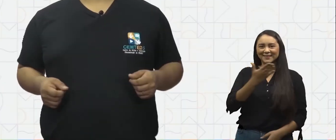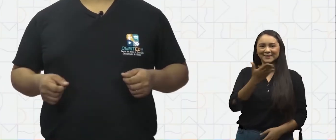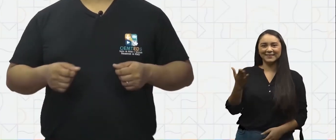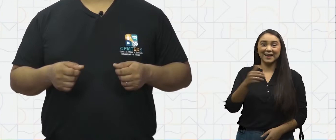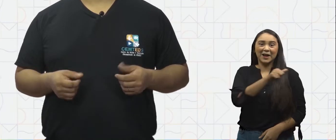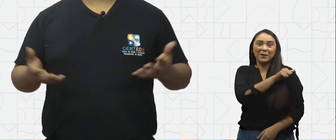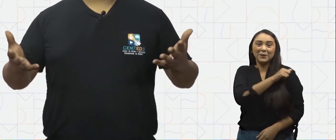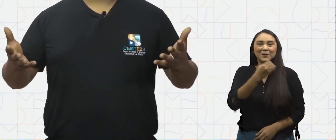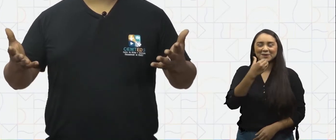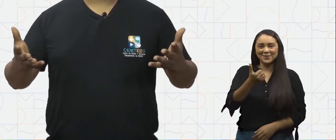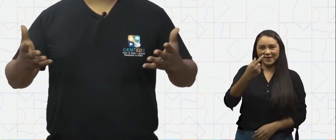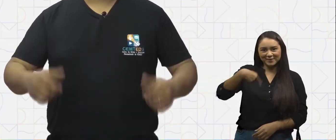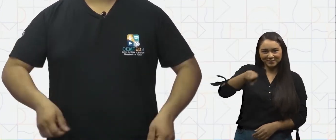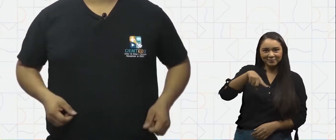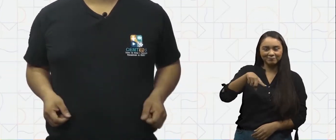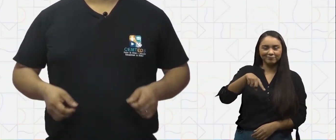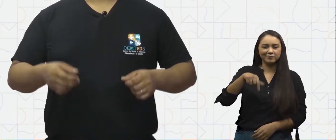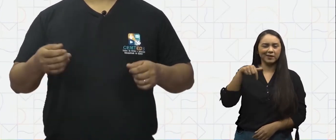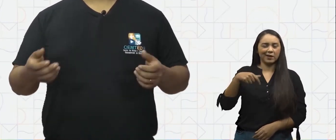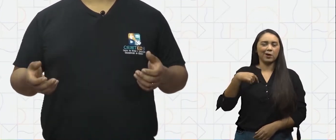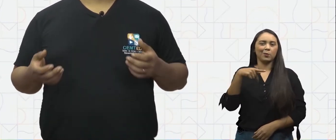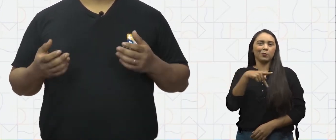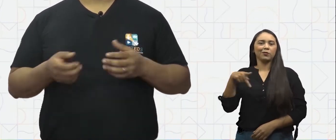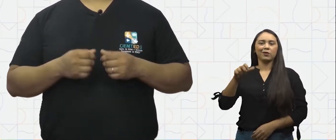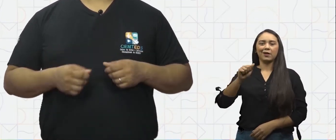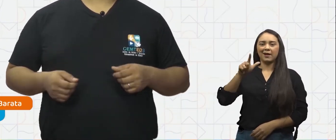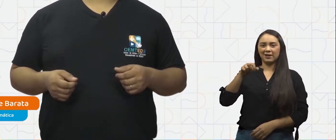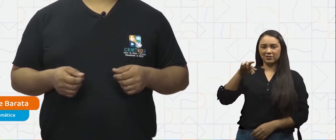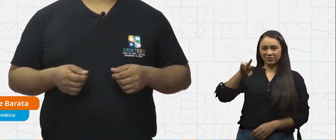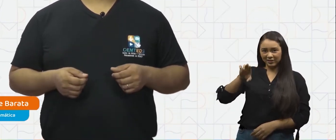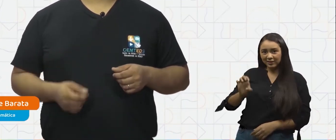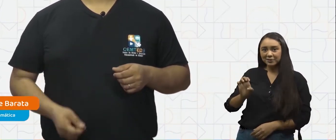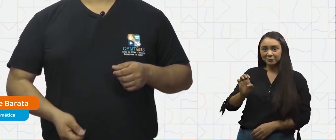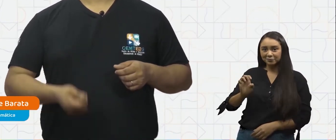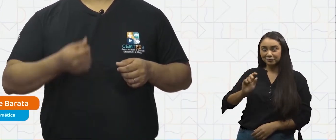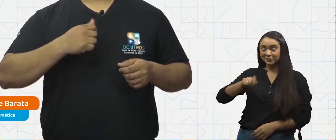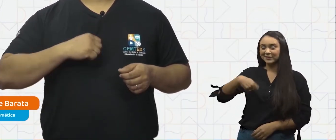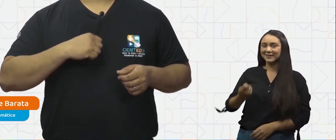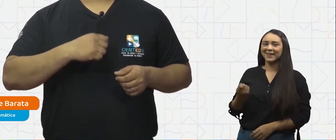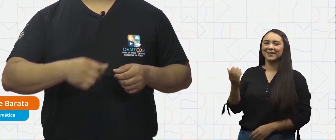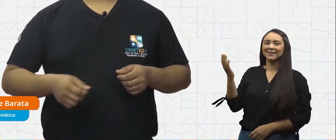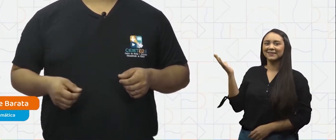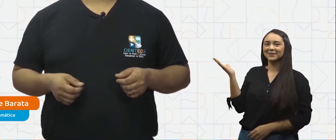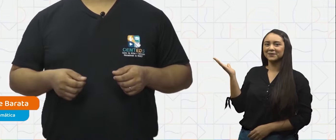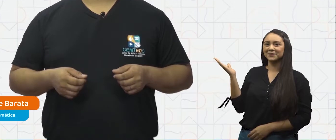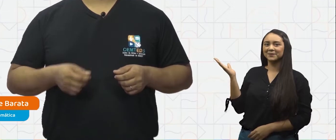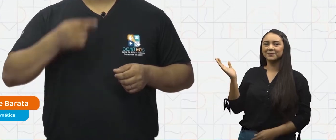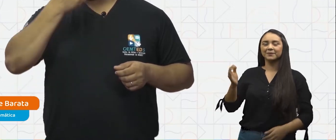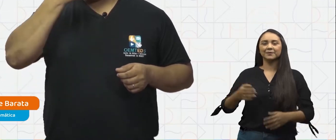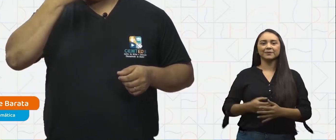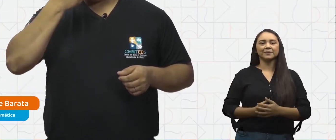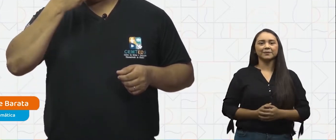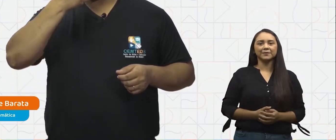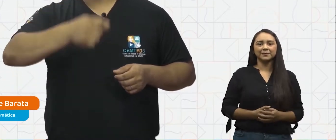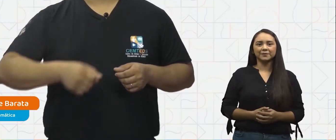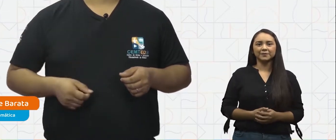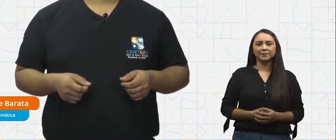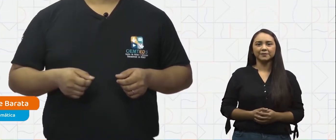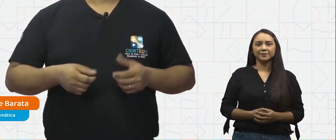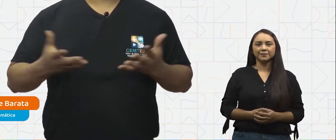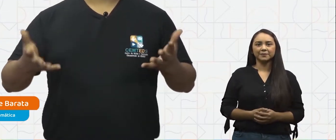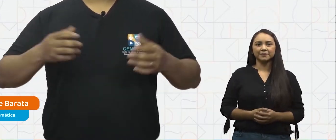Olá, querido estudante, tudo bem com você? Aqui é o professor Alexandre novamente e o meu sinal na comunidade surda é